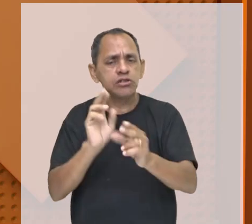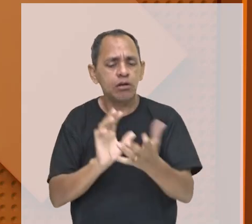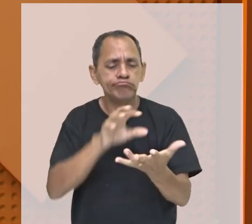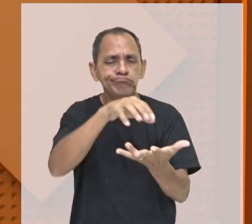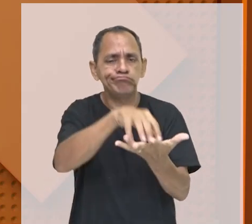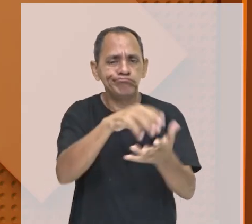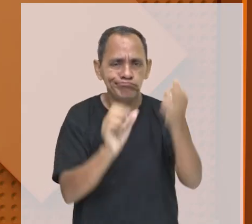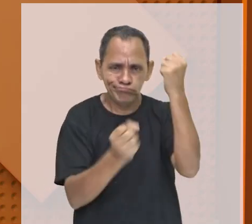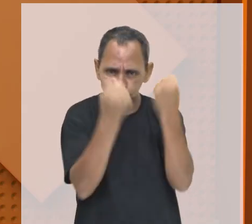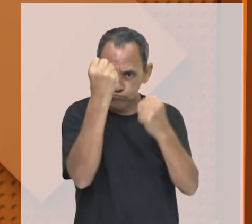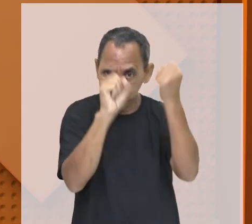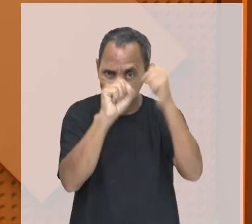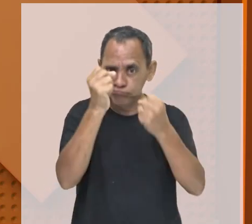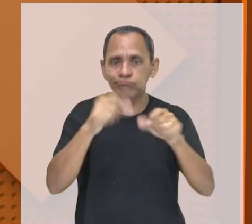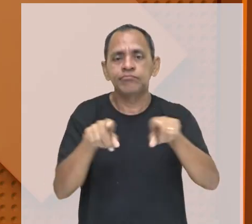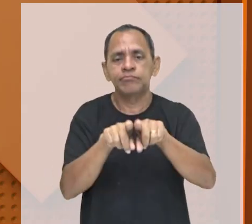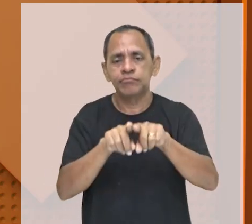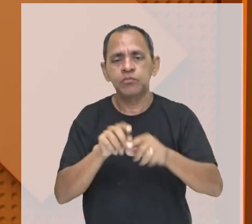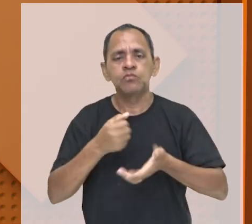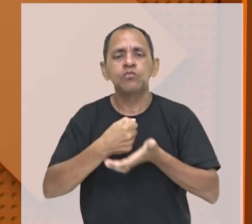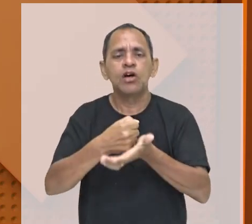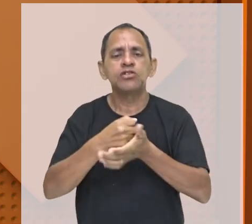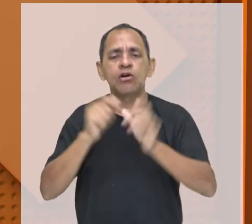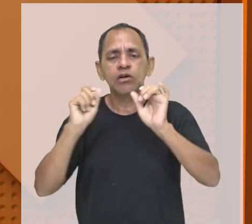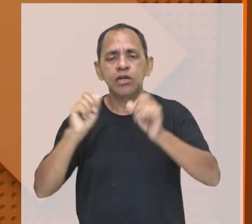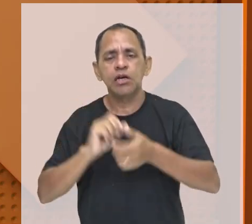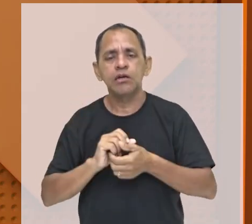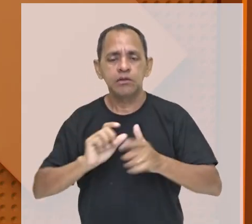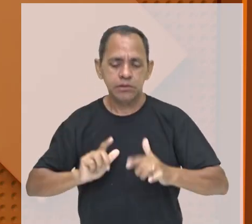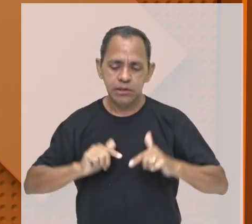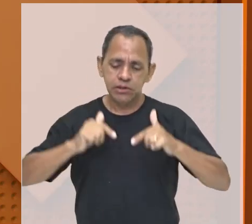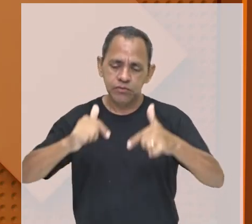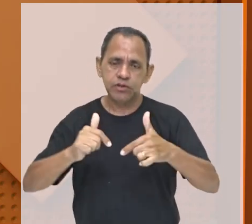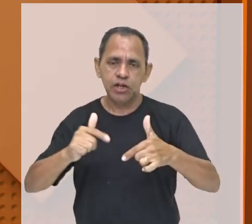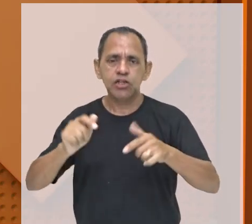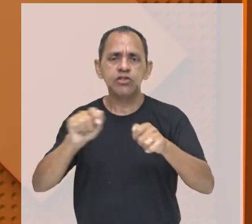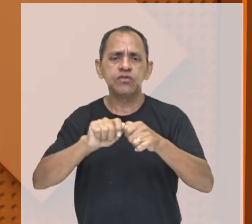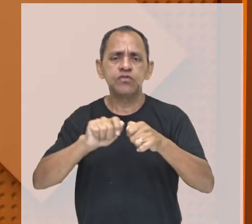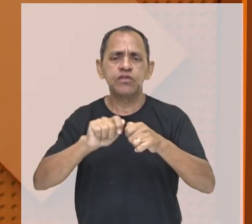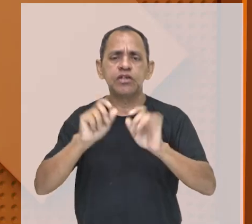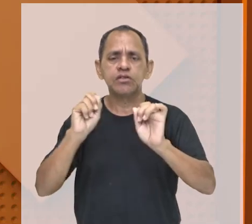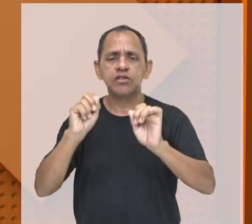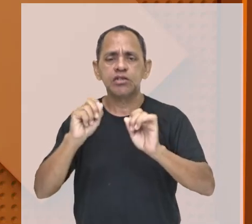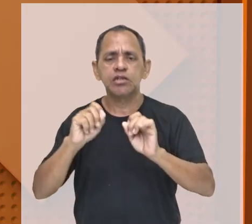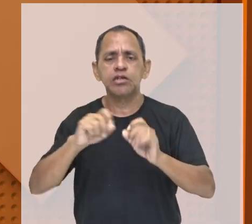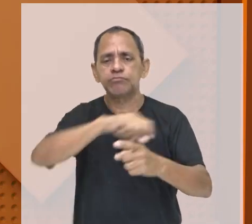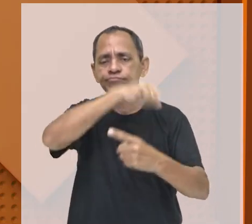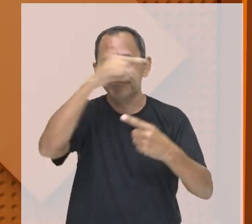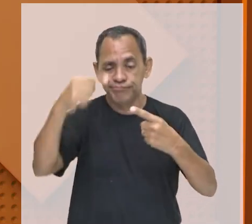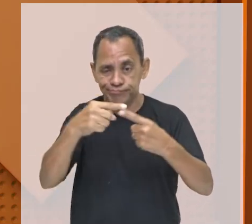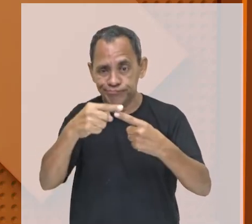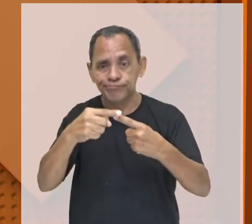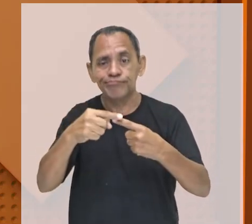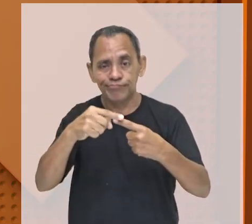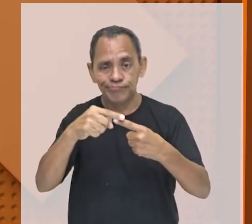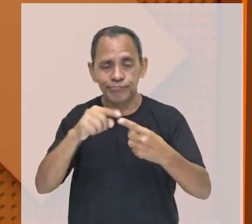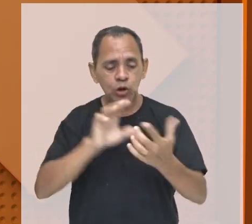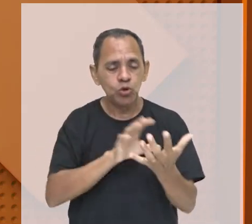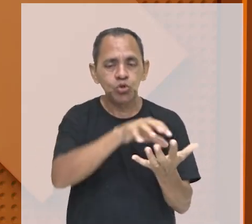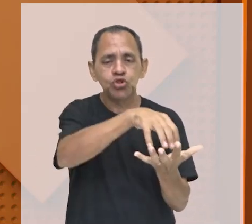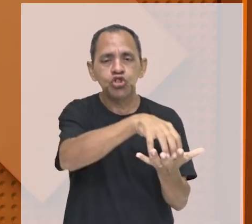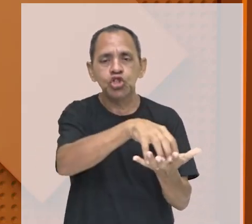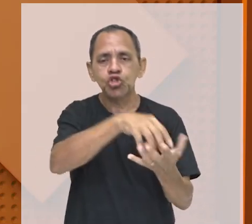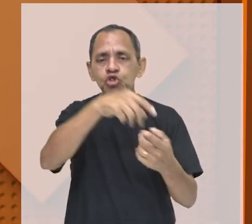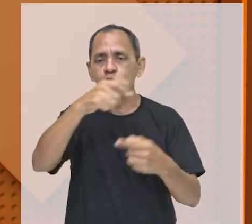vai ajudar, como a gente já estudou aí, as atividades realizadas no setor primário, no campo, né?